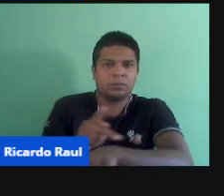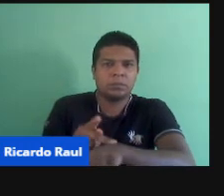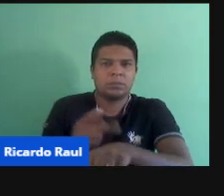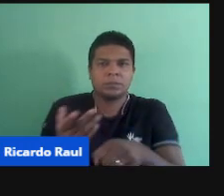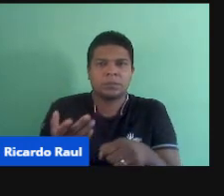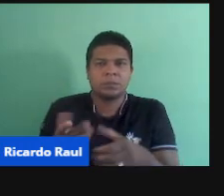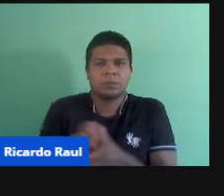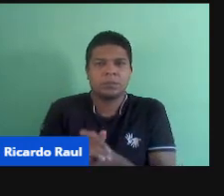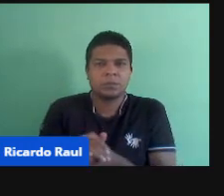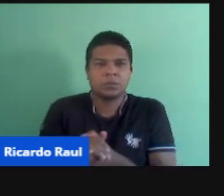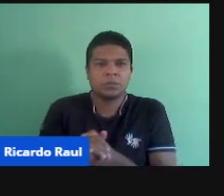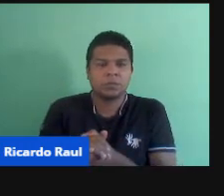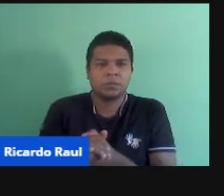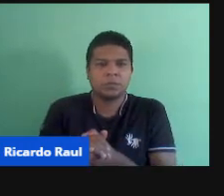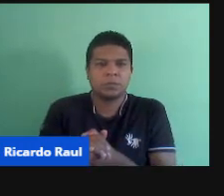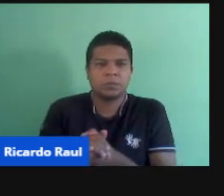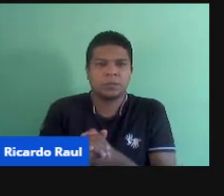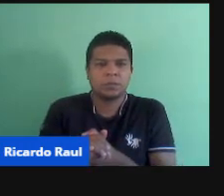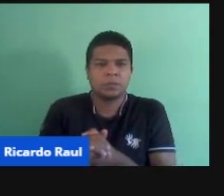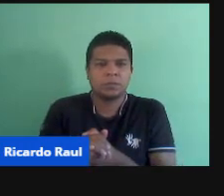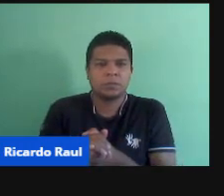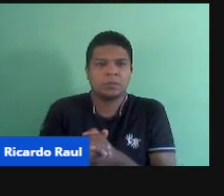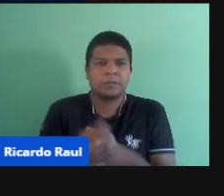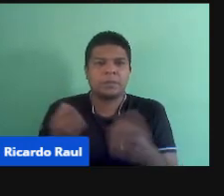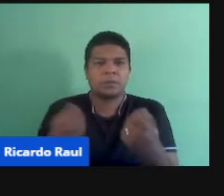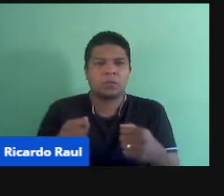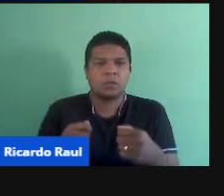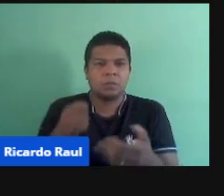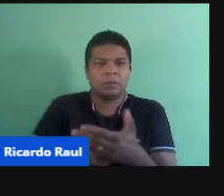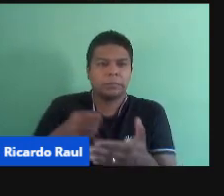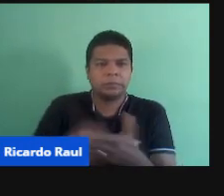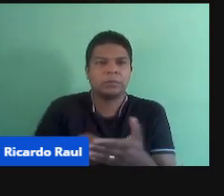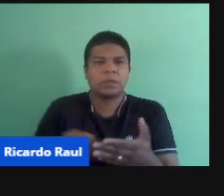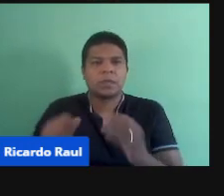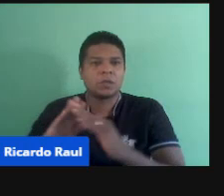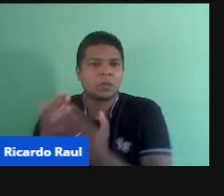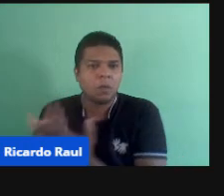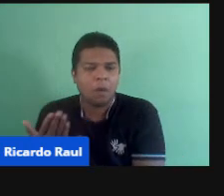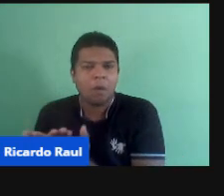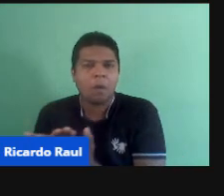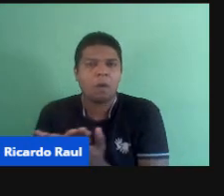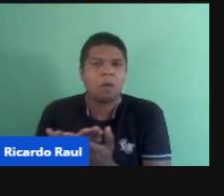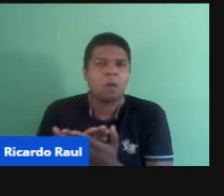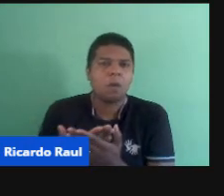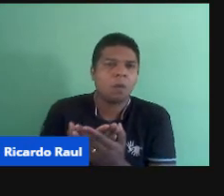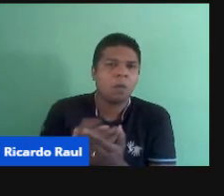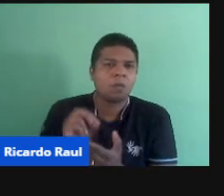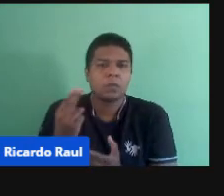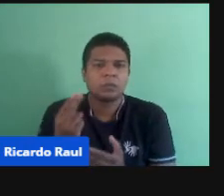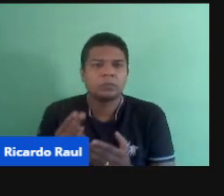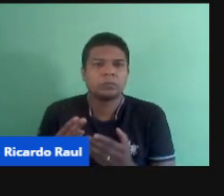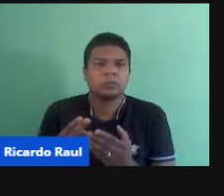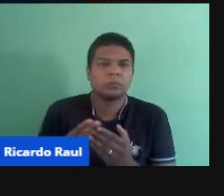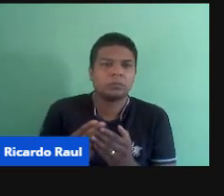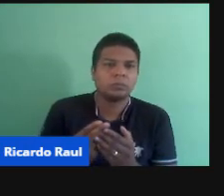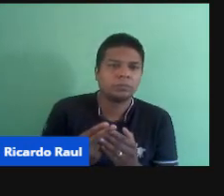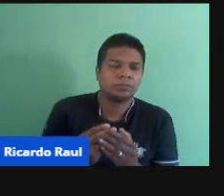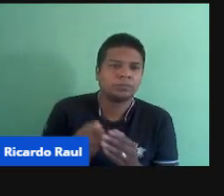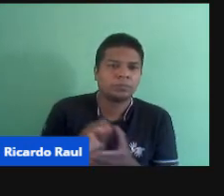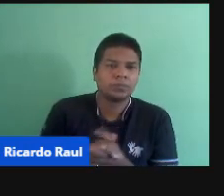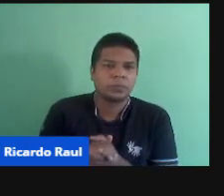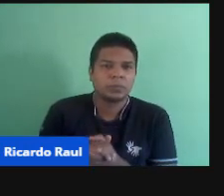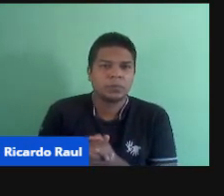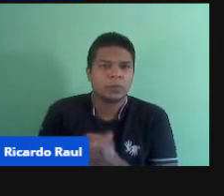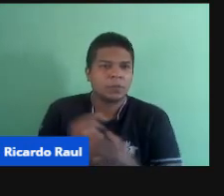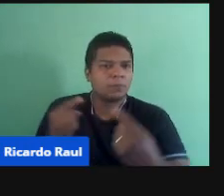esse descomprometimento do pedagógico fere um princípio da escola. Ou seja, esse modelo que a gente implanta de